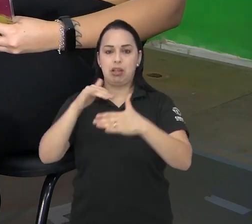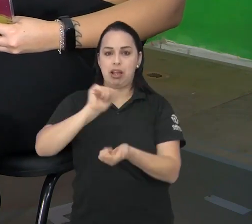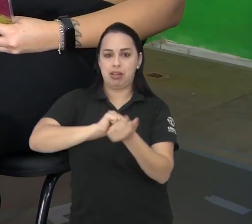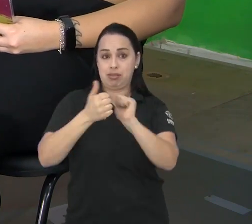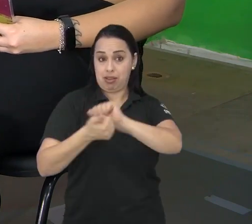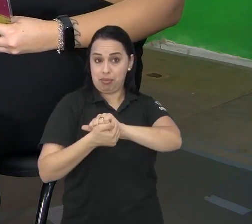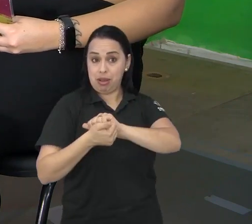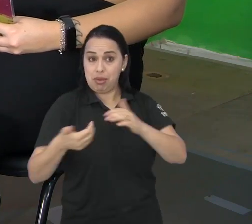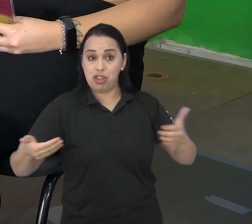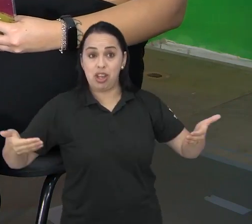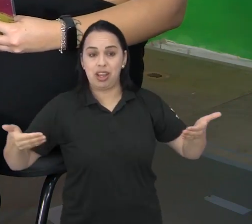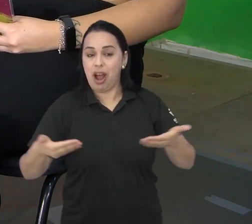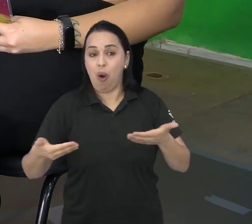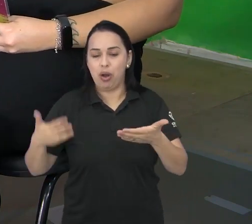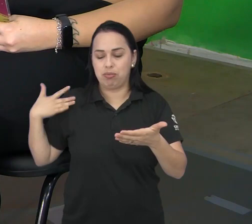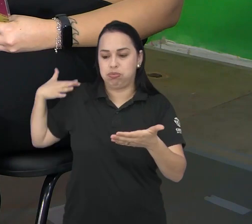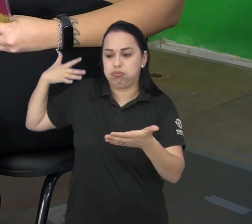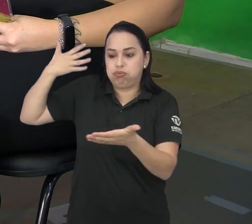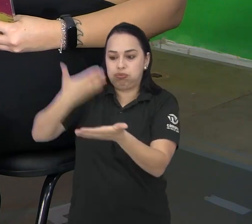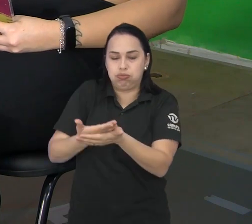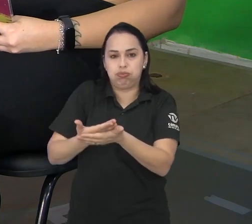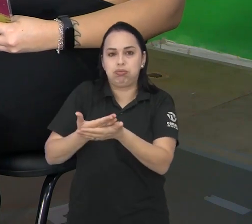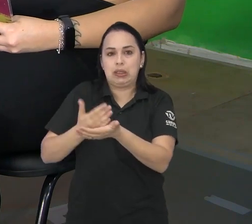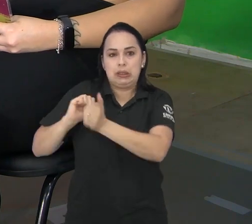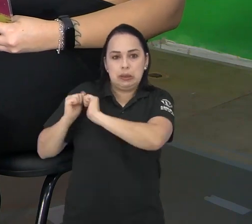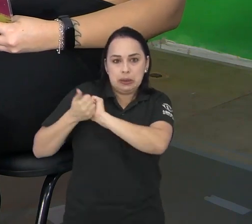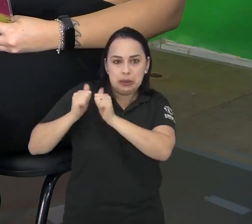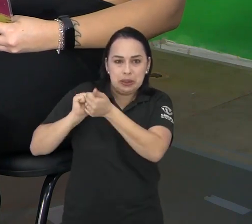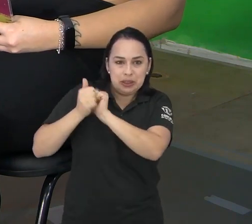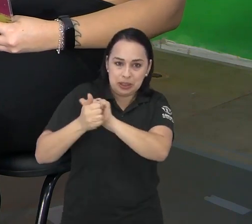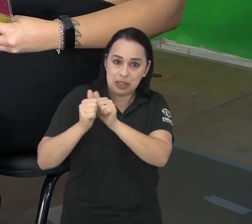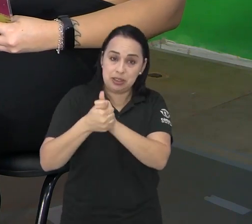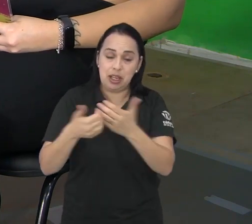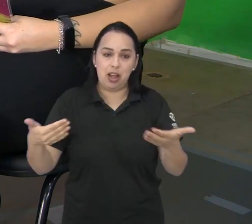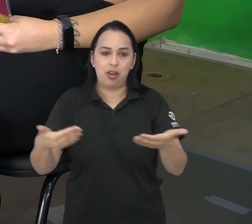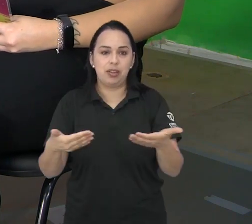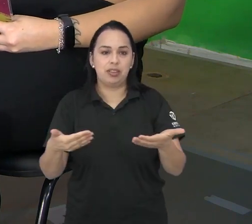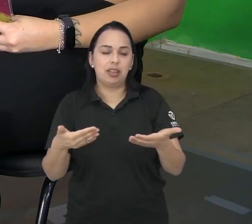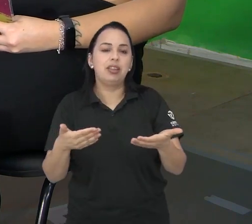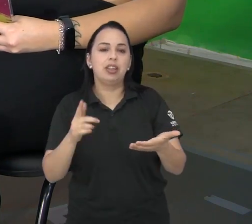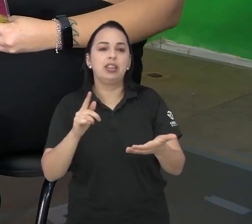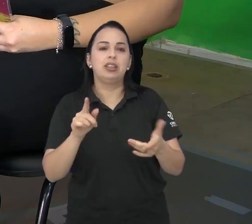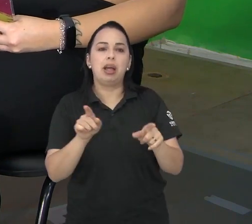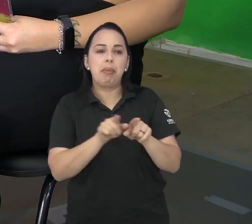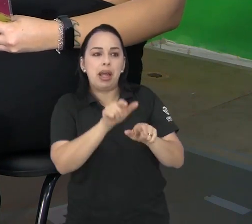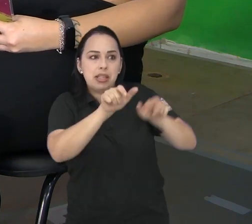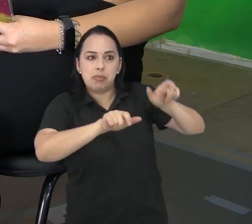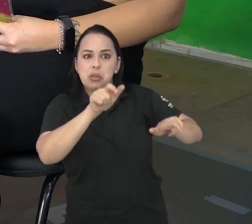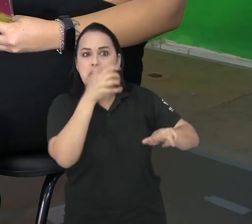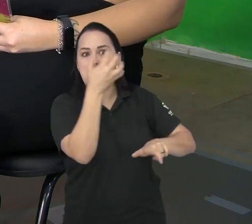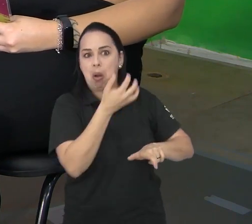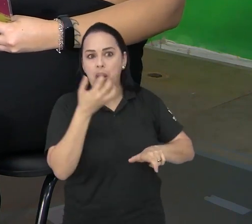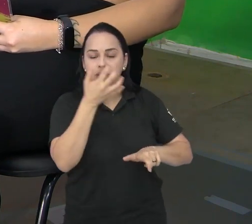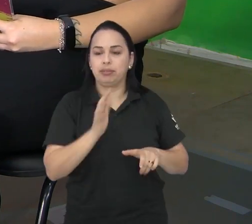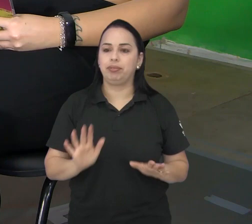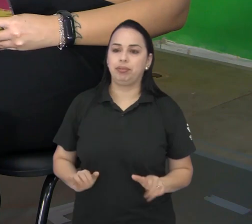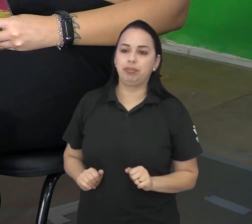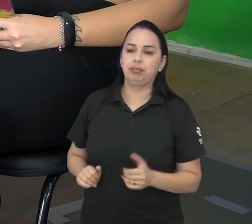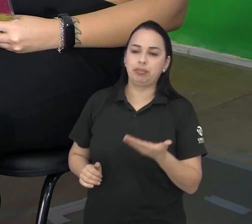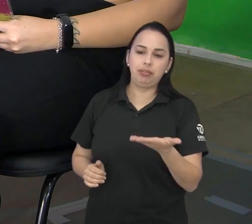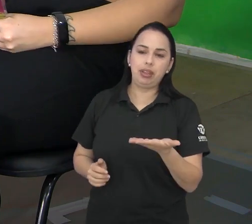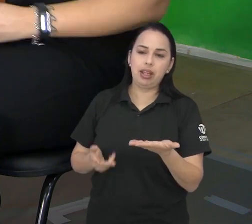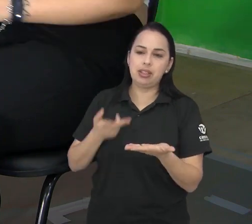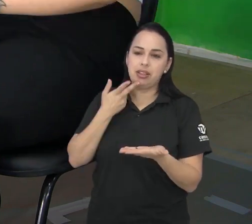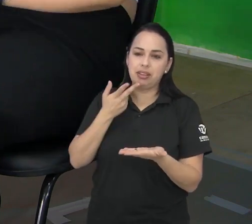transformando para chegar no que a gente ouve hoje no rádio, que os artistas estão tocando e tal. Agora você tá